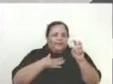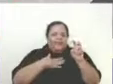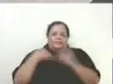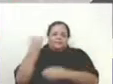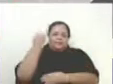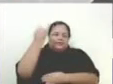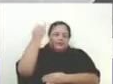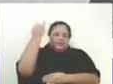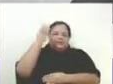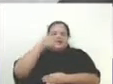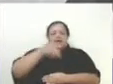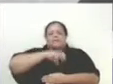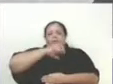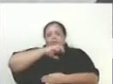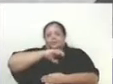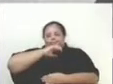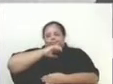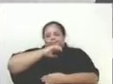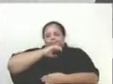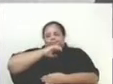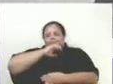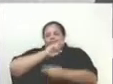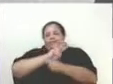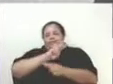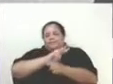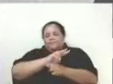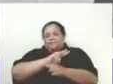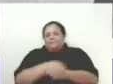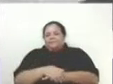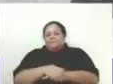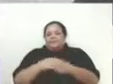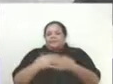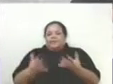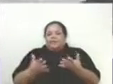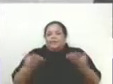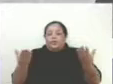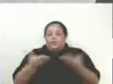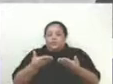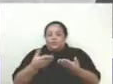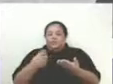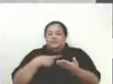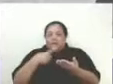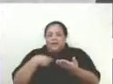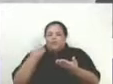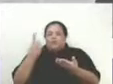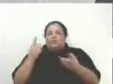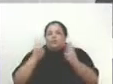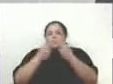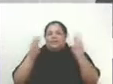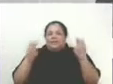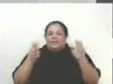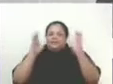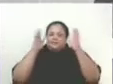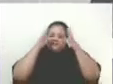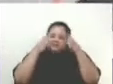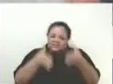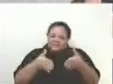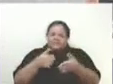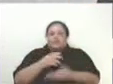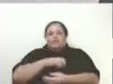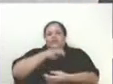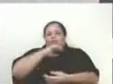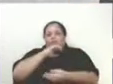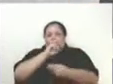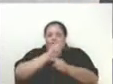Hoje, a Uvesp conta com um painel exclusivo da causa animal, então, poder falar desse tema lá para as pessoas é de suma importância, além